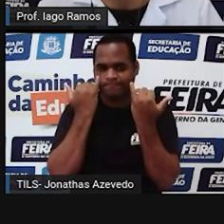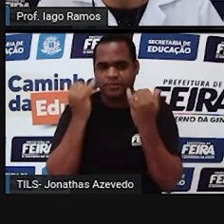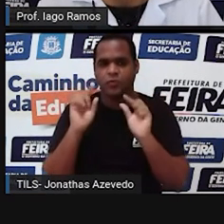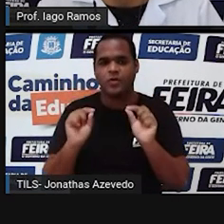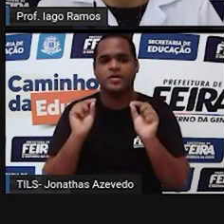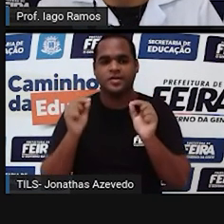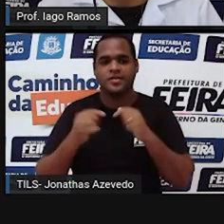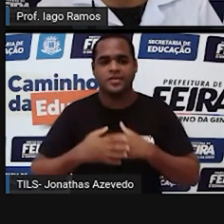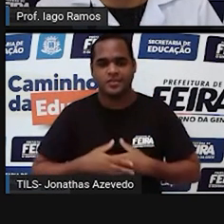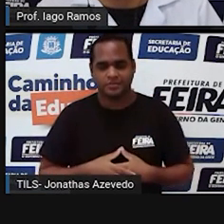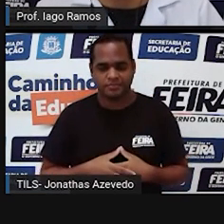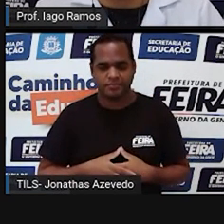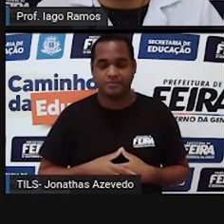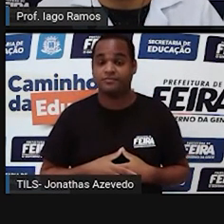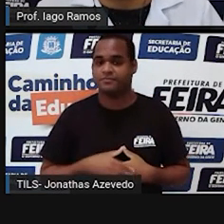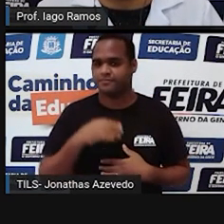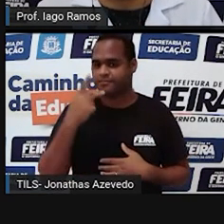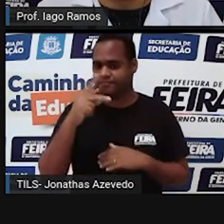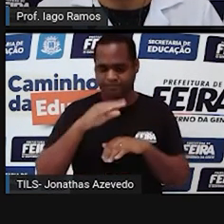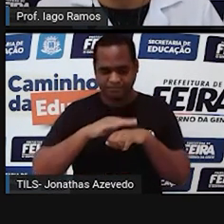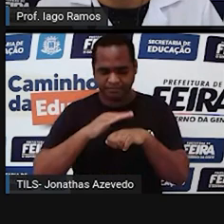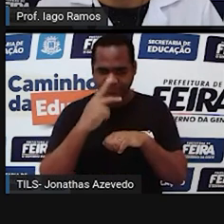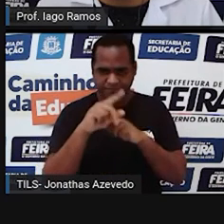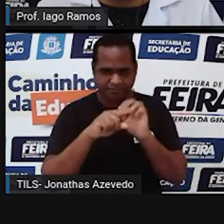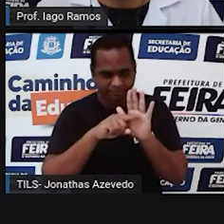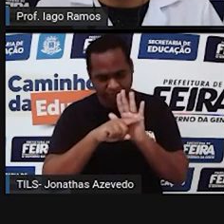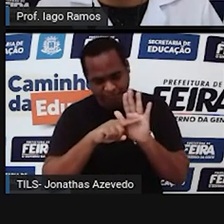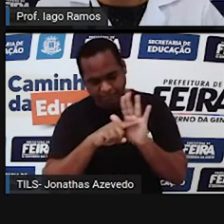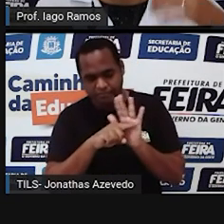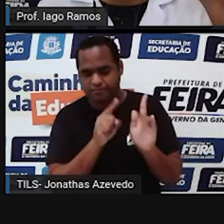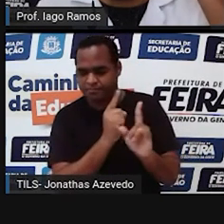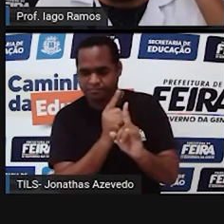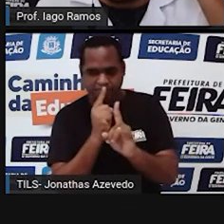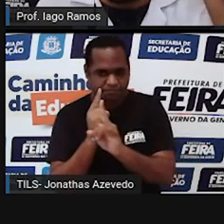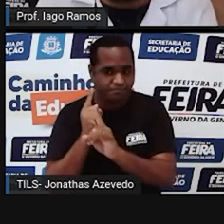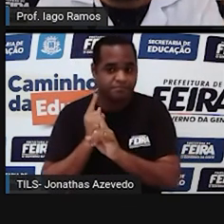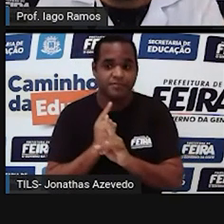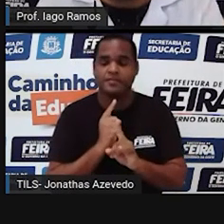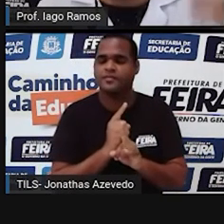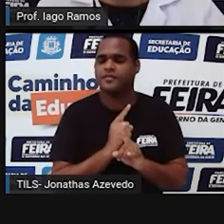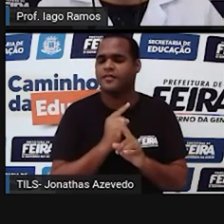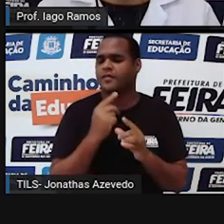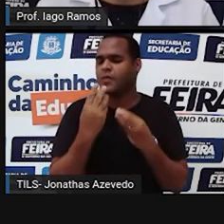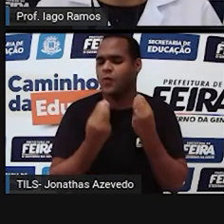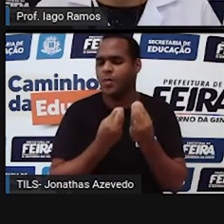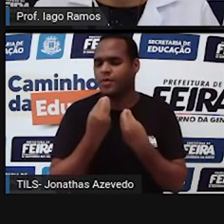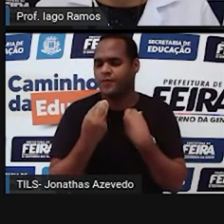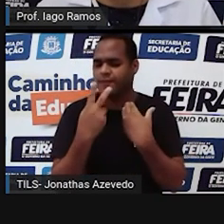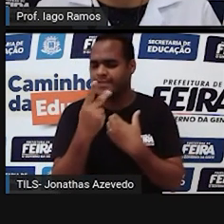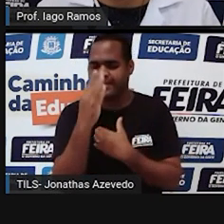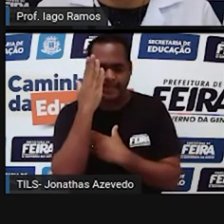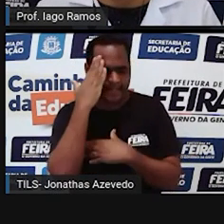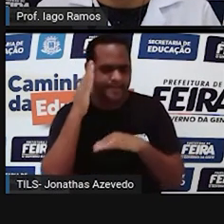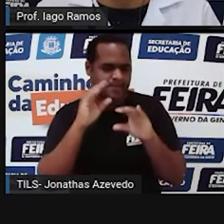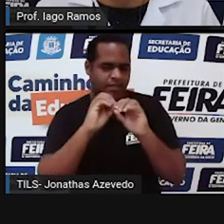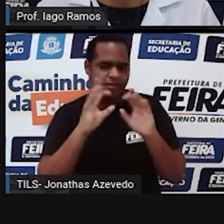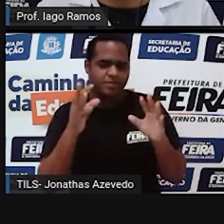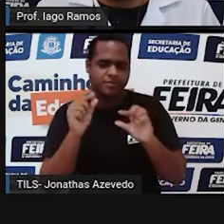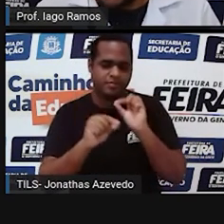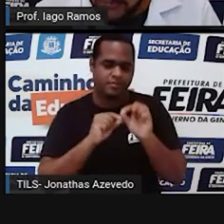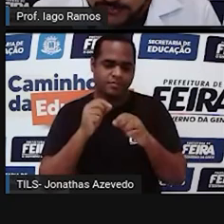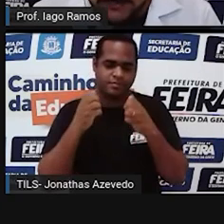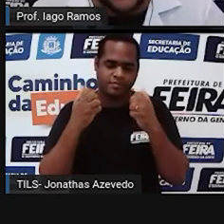bom? Então, dá essa investigadazinha aí, certo? Que é para você. Já praticar essa coisa de